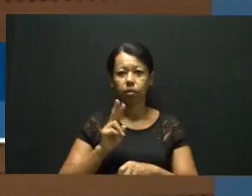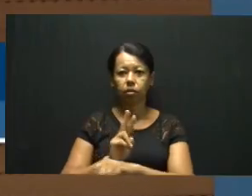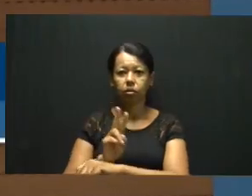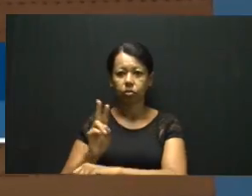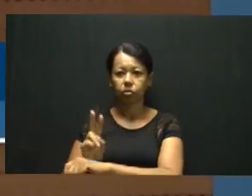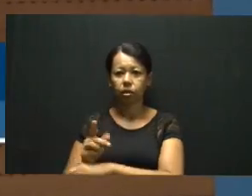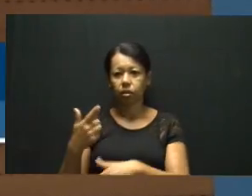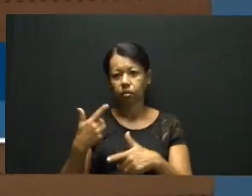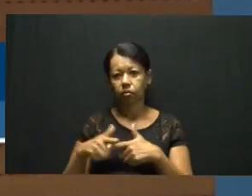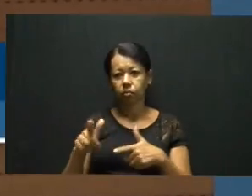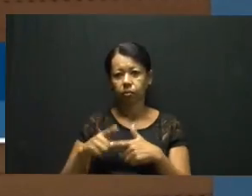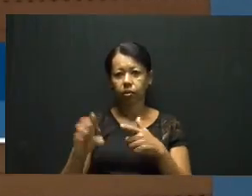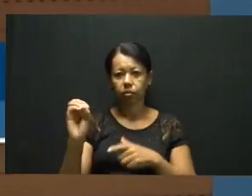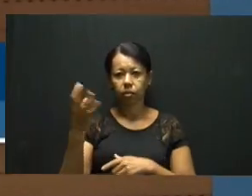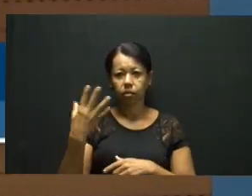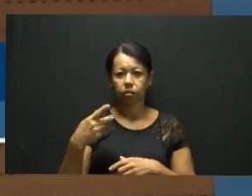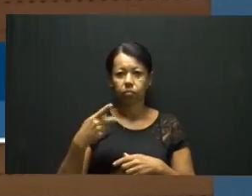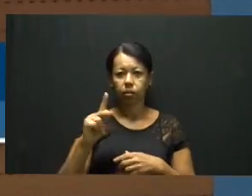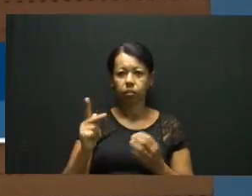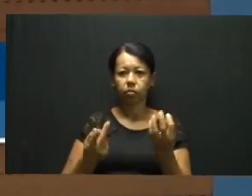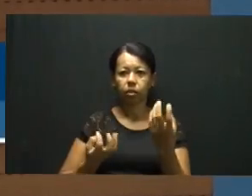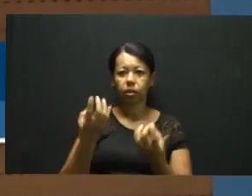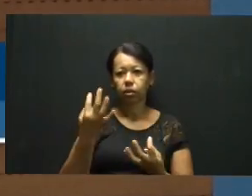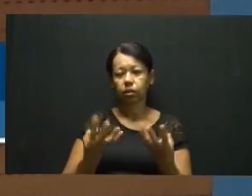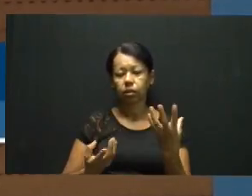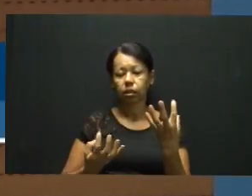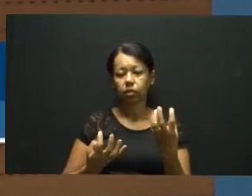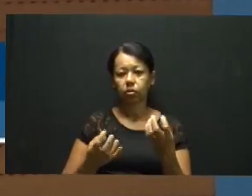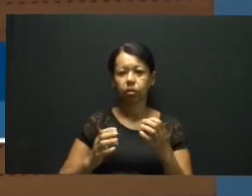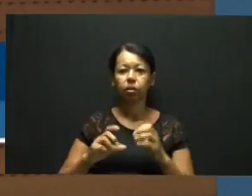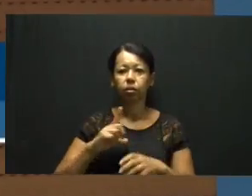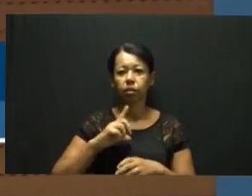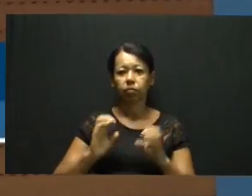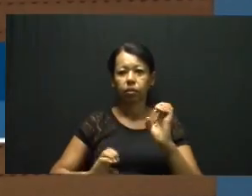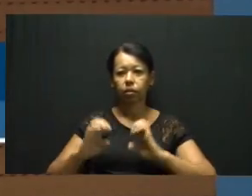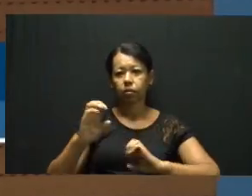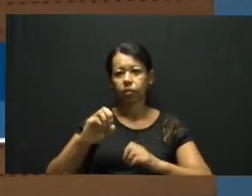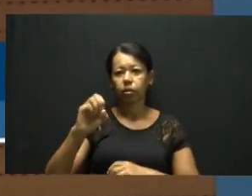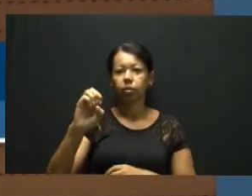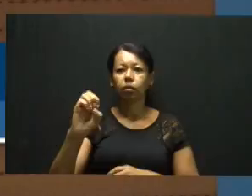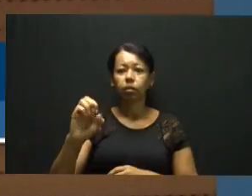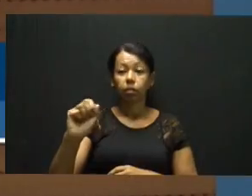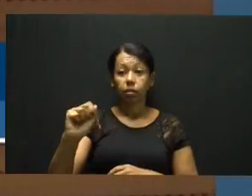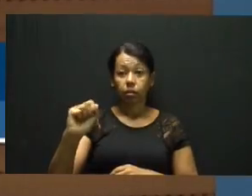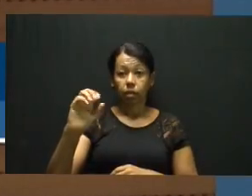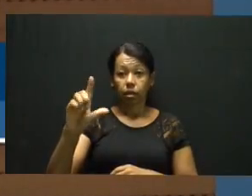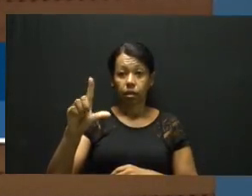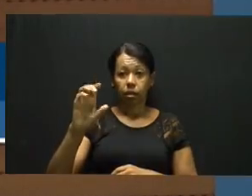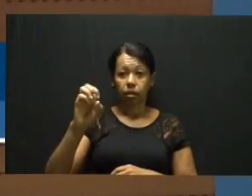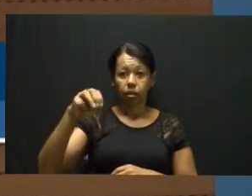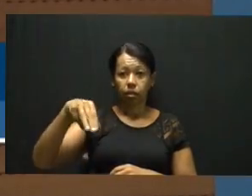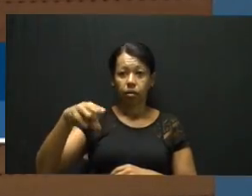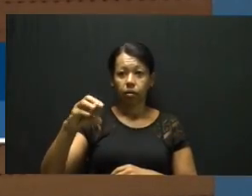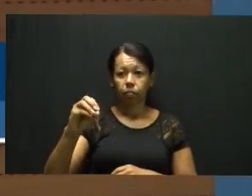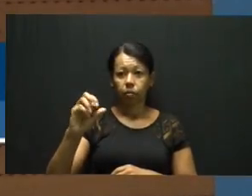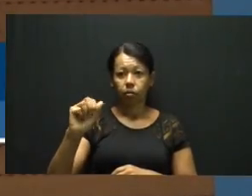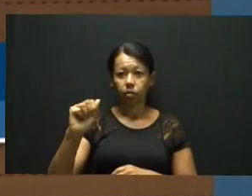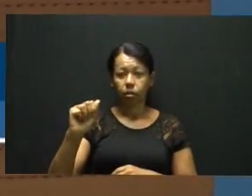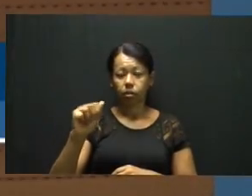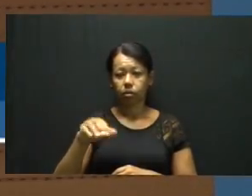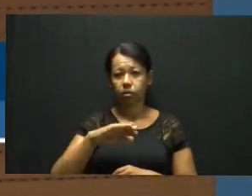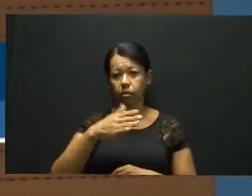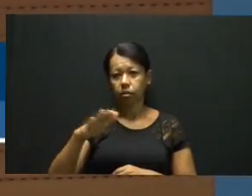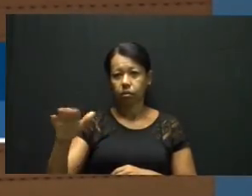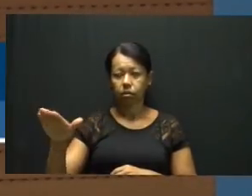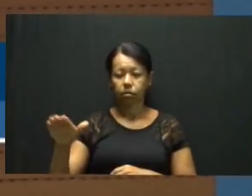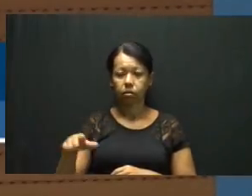parte dos danos causados pelo incêndio que atingiu o terminal da empresa na Lemoa, em Santos, em abril de 2015. O montante seria